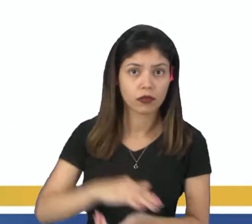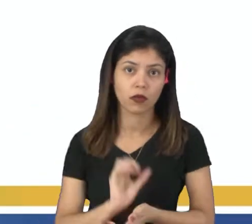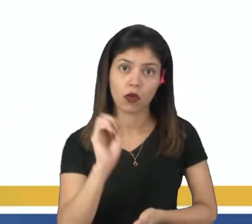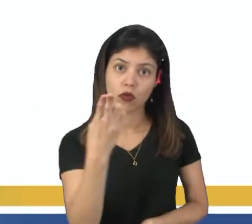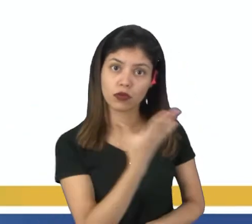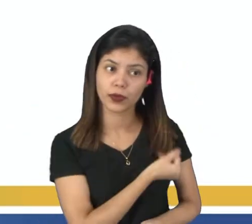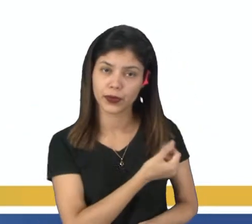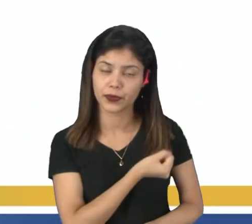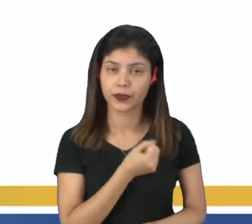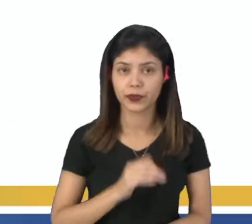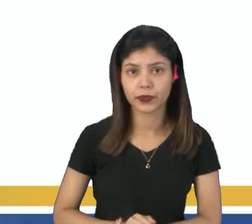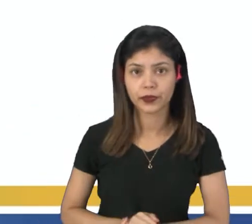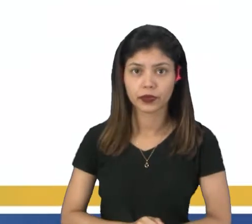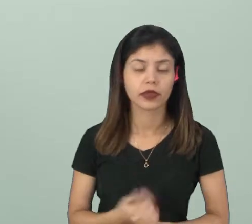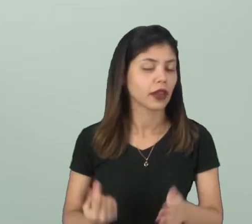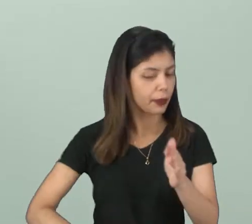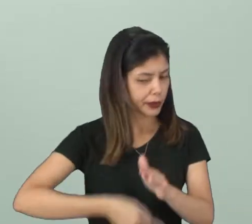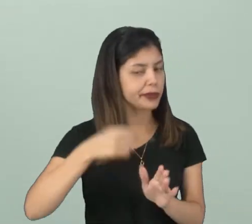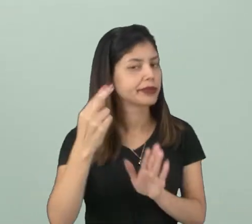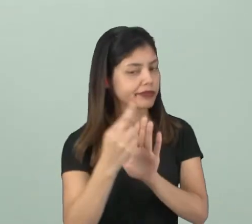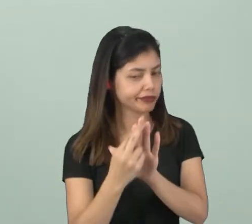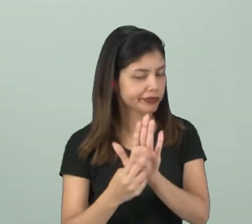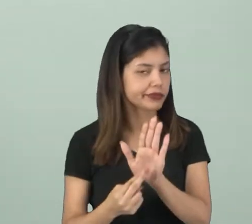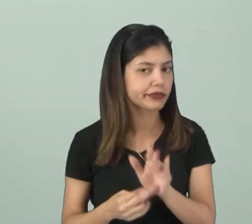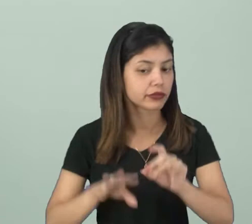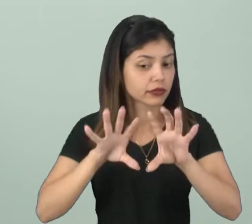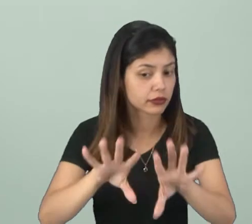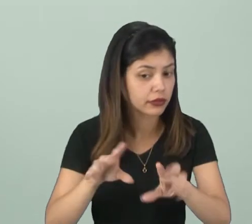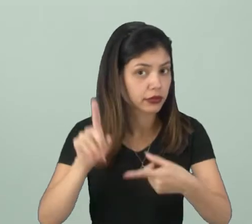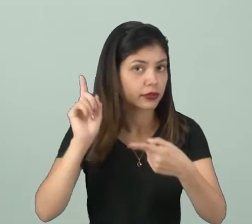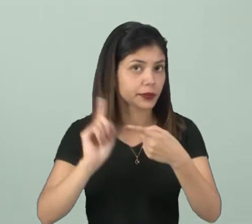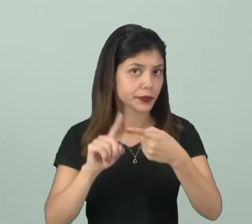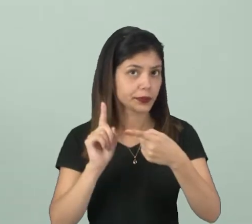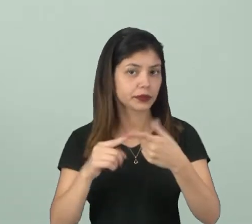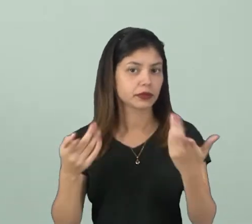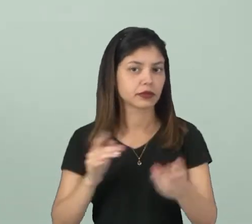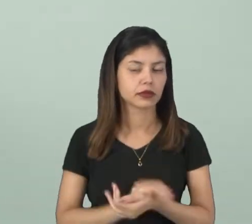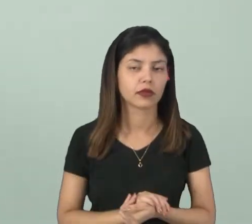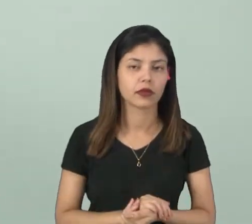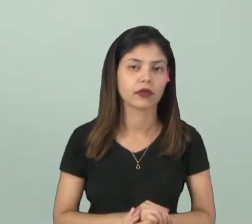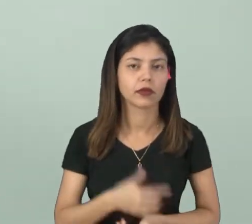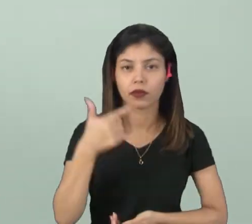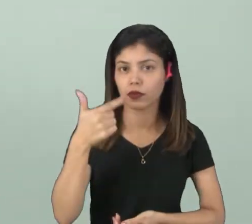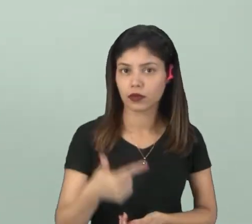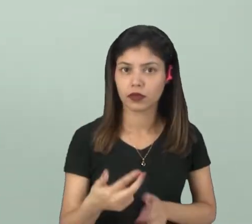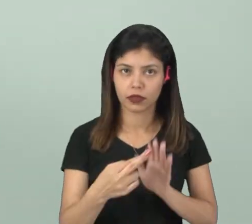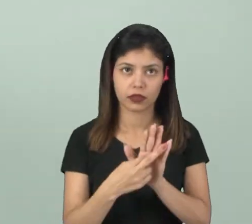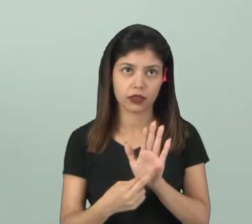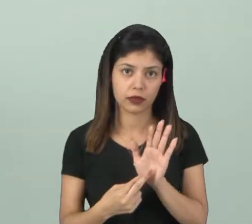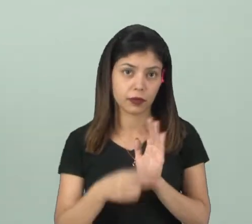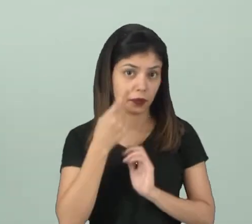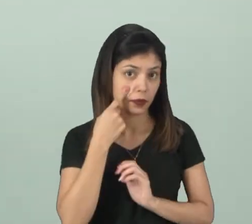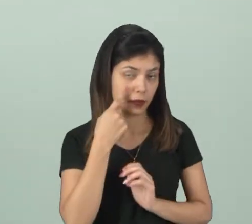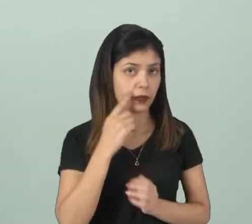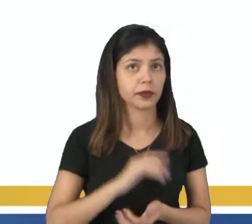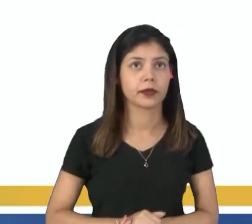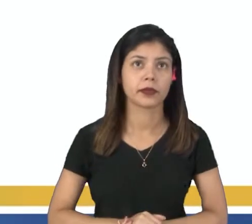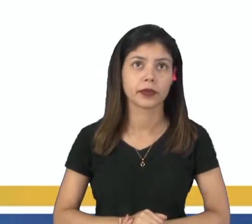ou numeral. Essa é a primeira regra para esse tipo de porquê. Vamos agora à segunda regra.